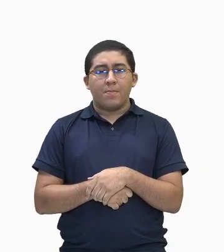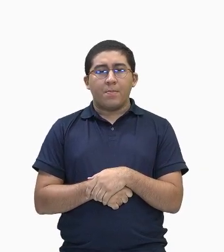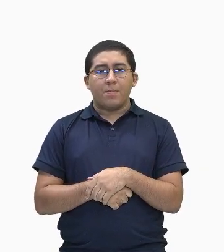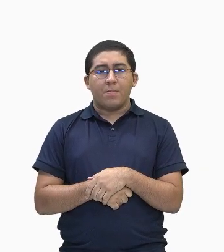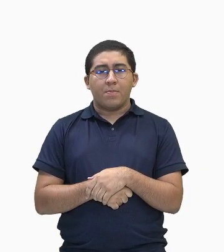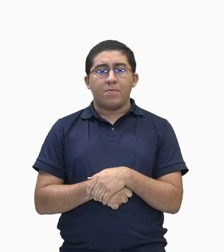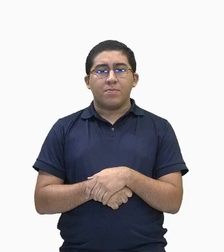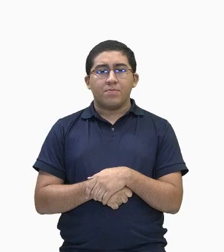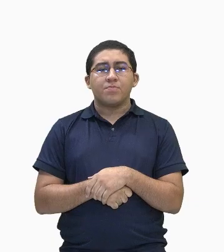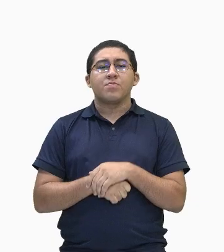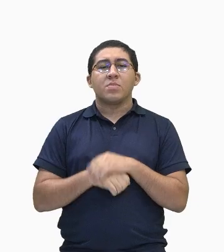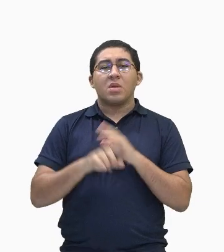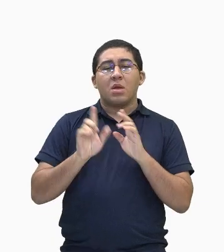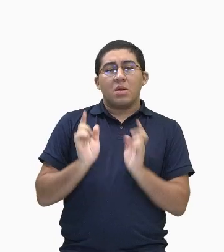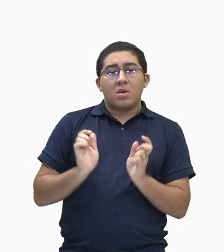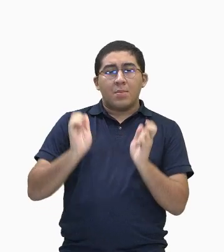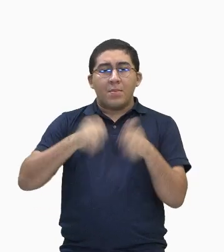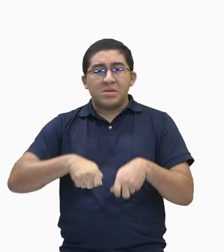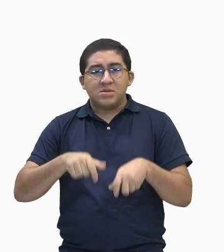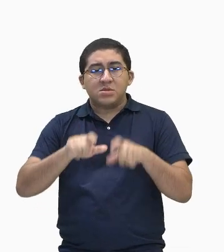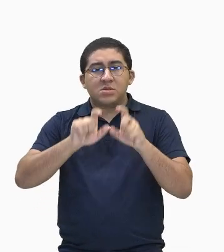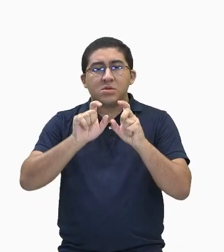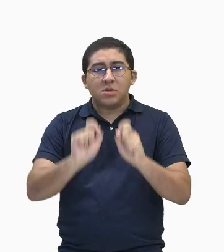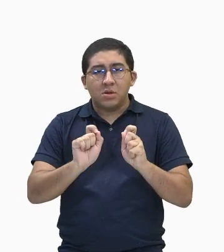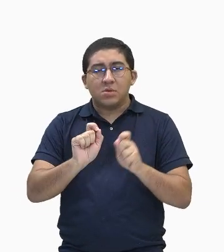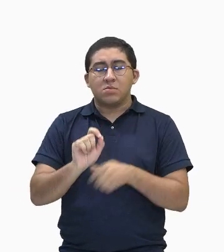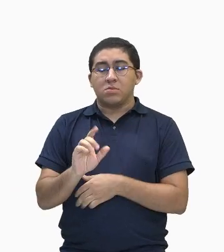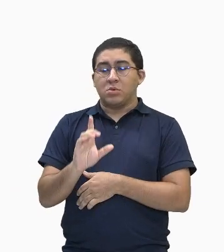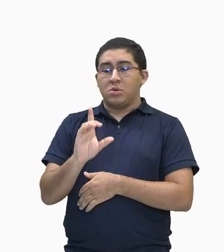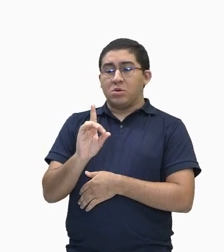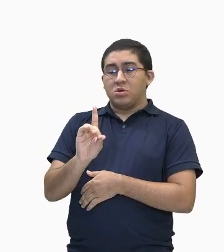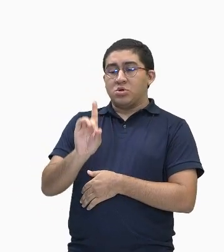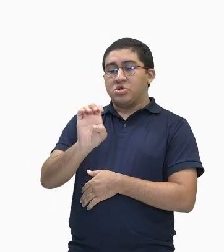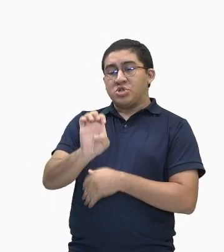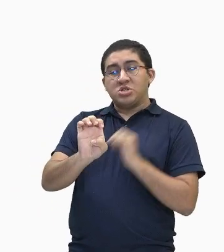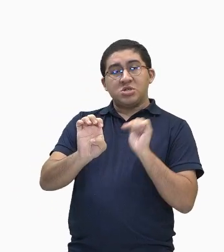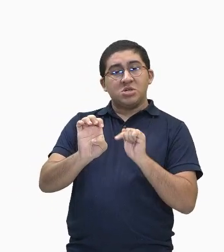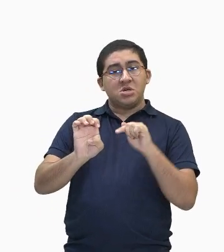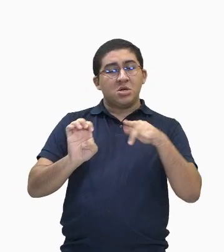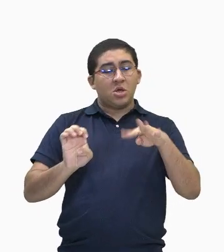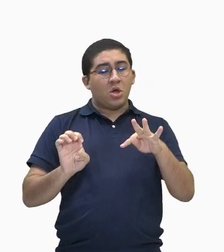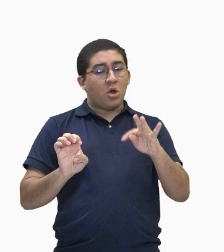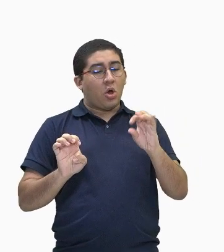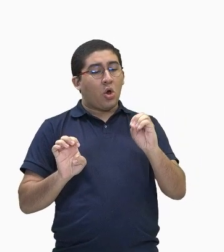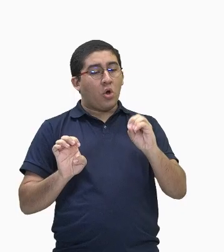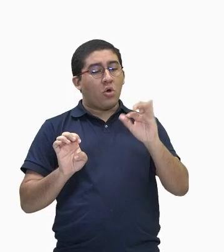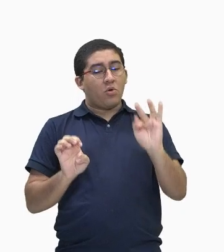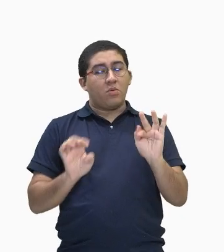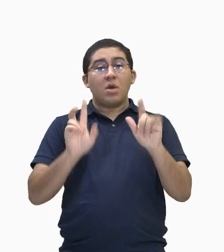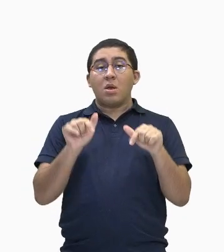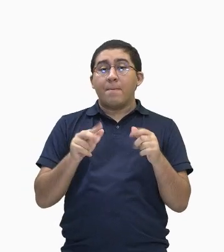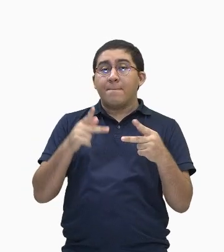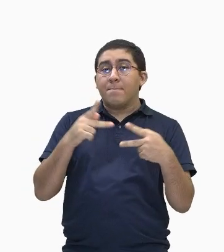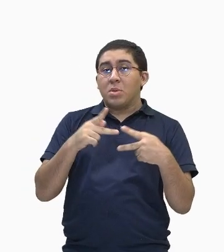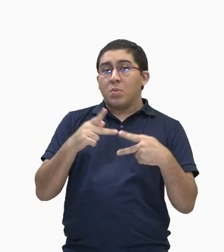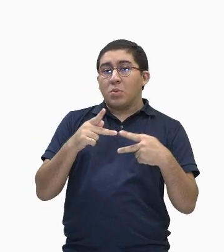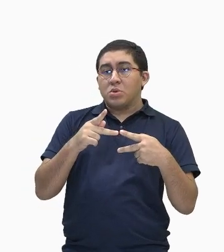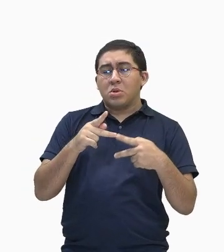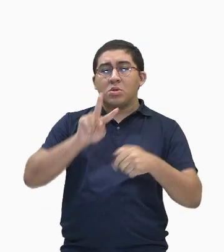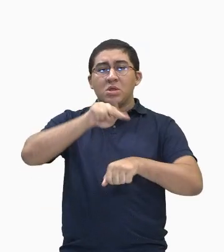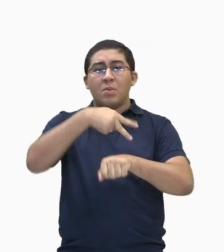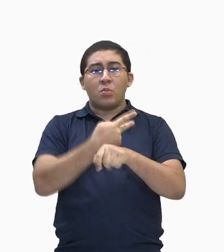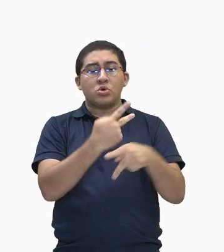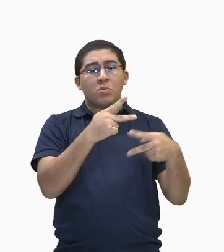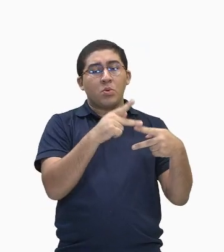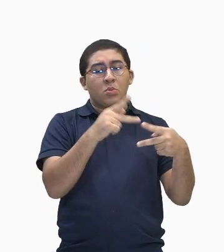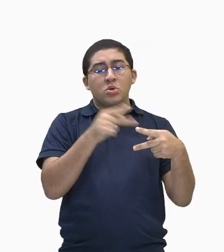capazes de. Esse de na língua inglesa é uma preposição. Então, após a preposição, se eu uso um verbo,